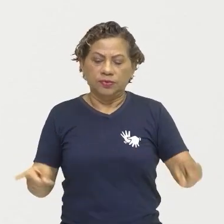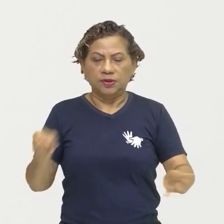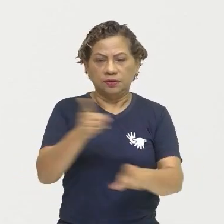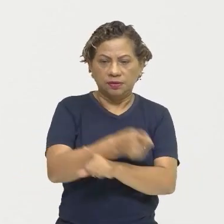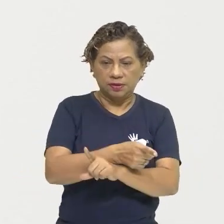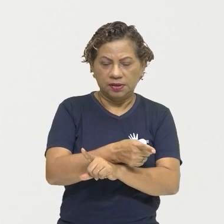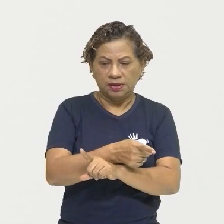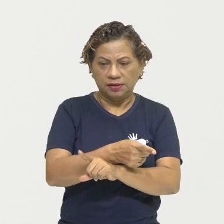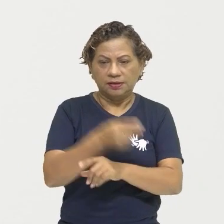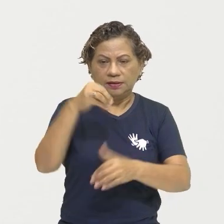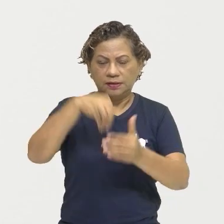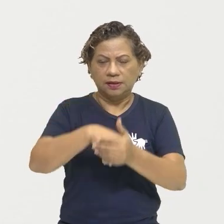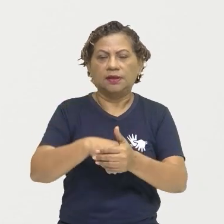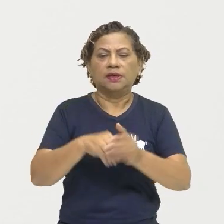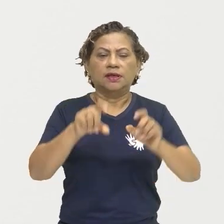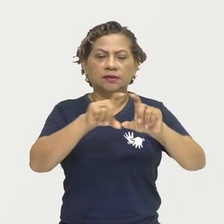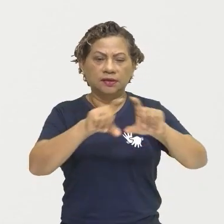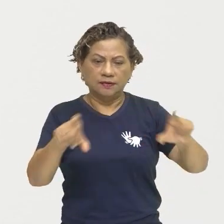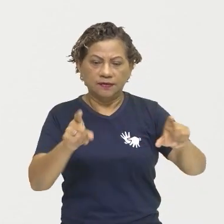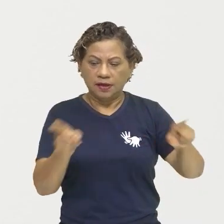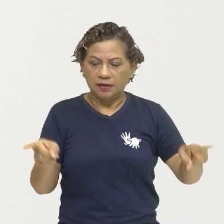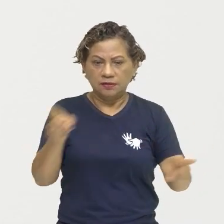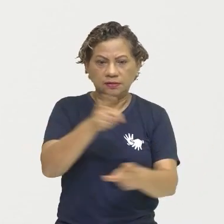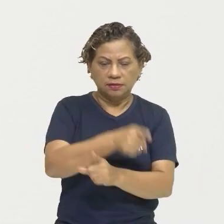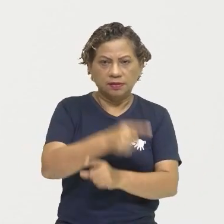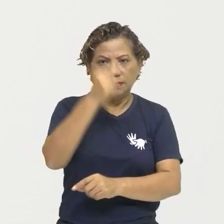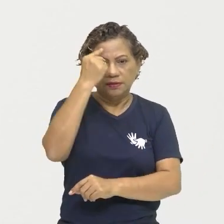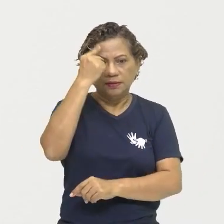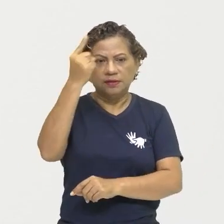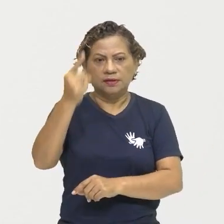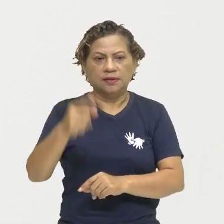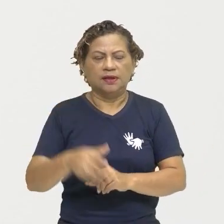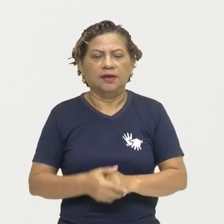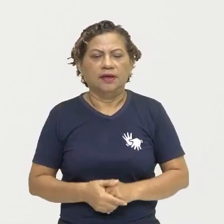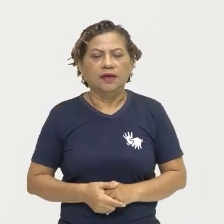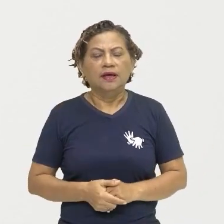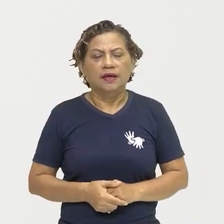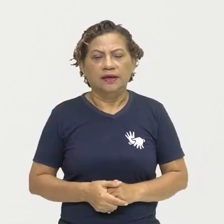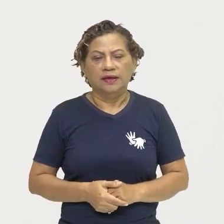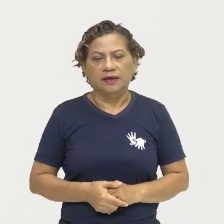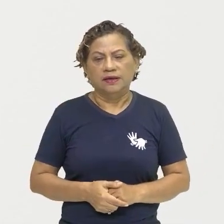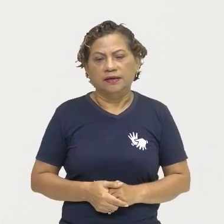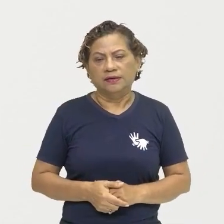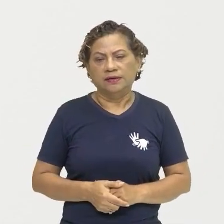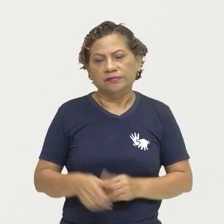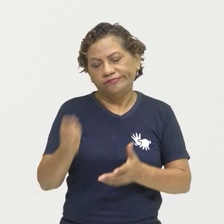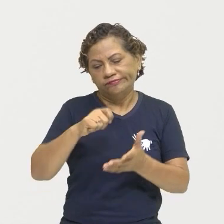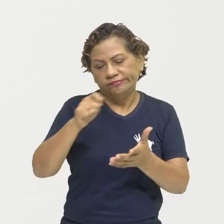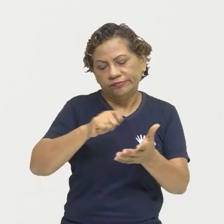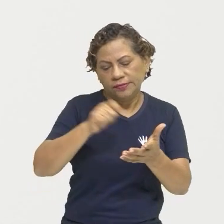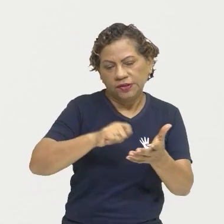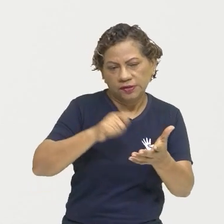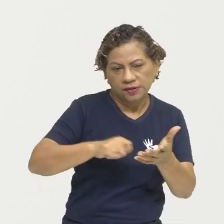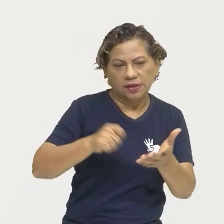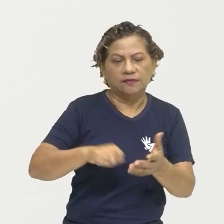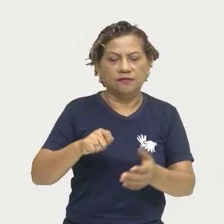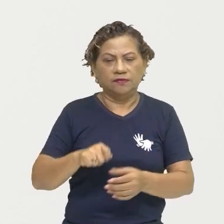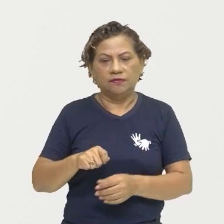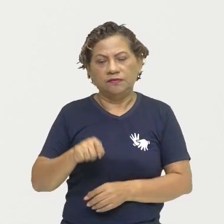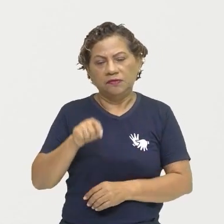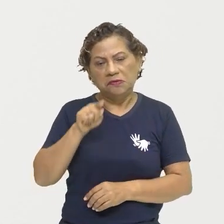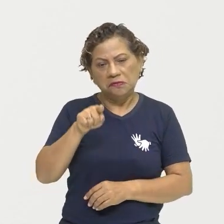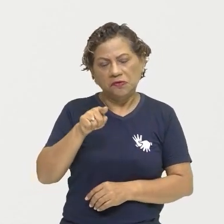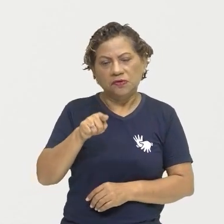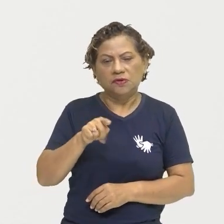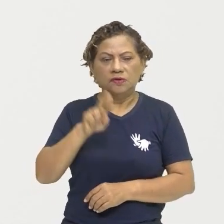ou se alternam, né? Dá essa ideia de revezamento, de alternância ou de exclusão. É muito,